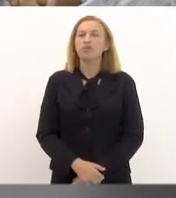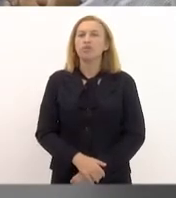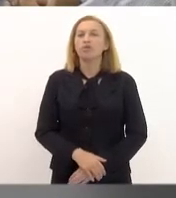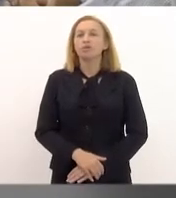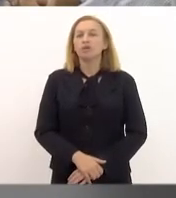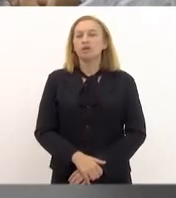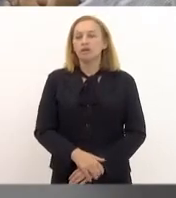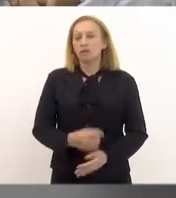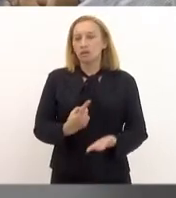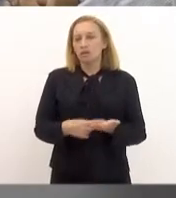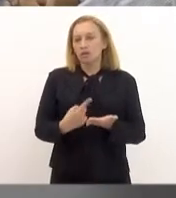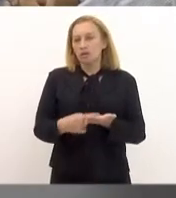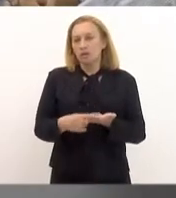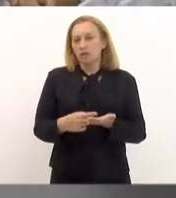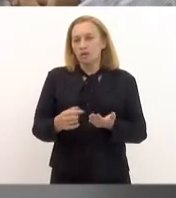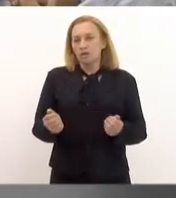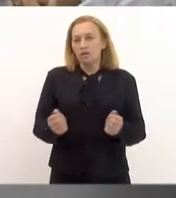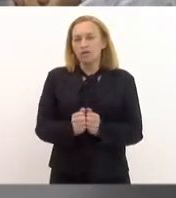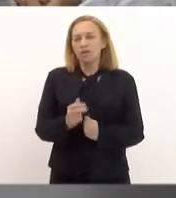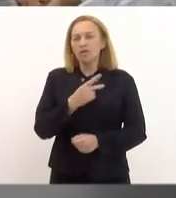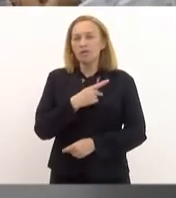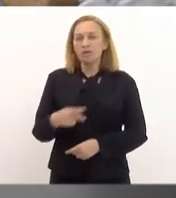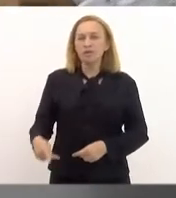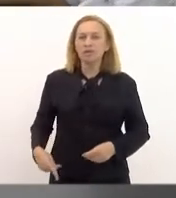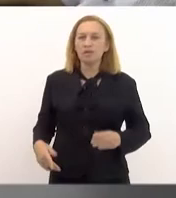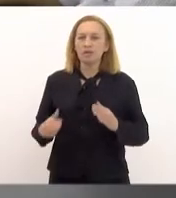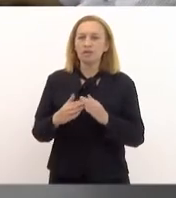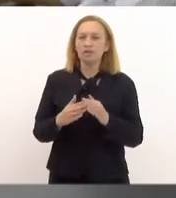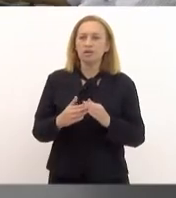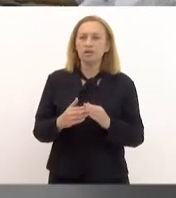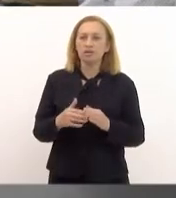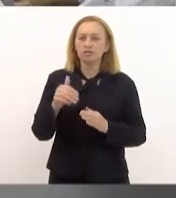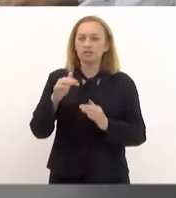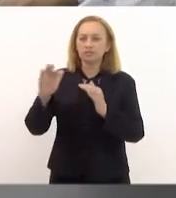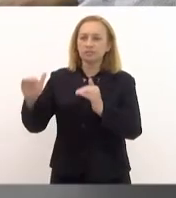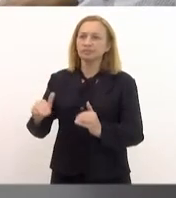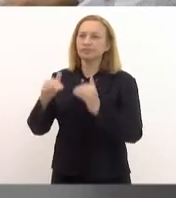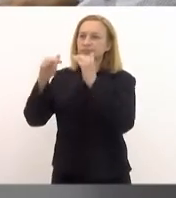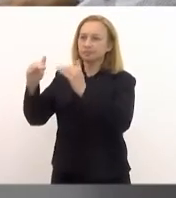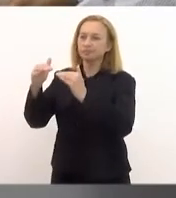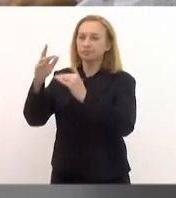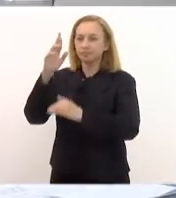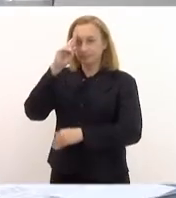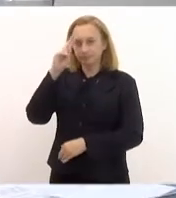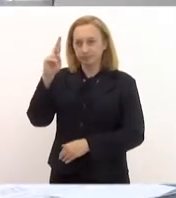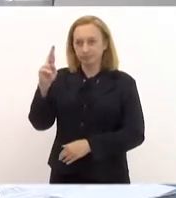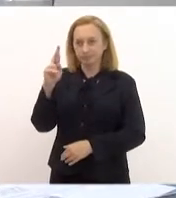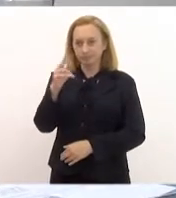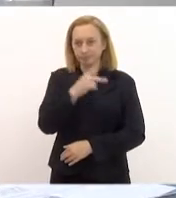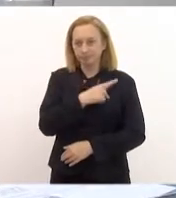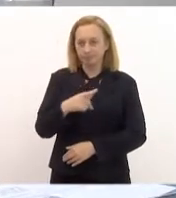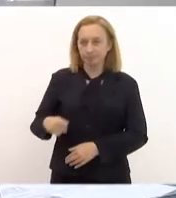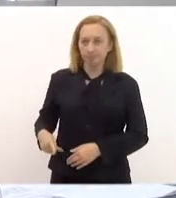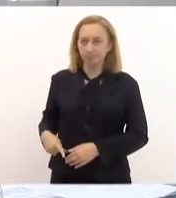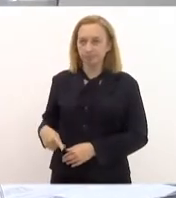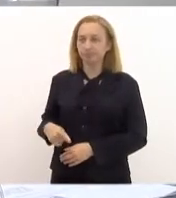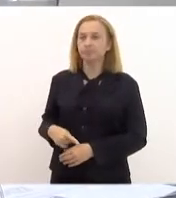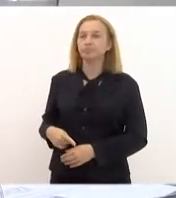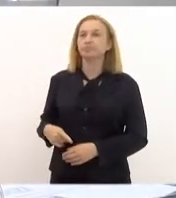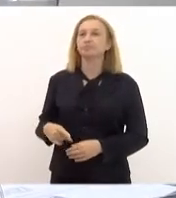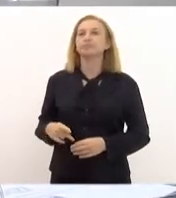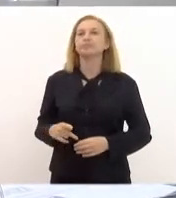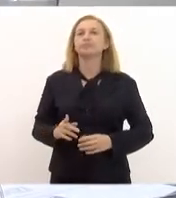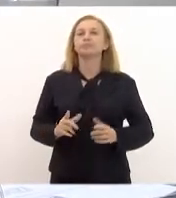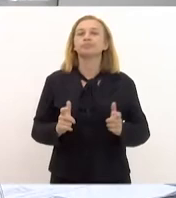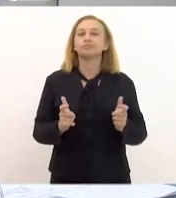né? E Vossa Excelência ainda preside a comissão da região metropolitana.